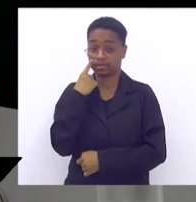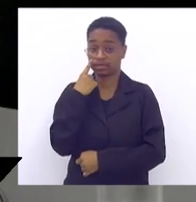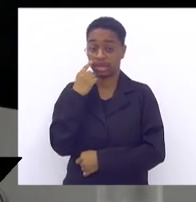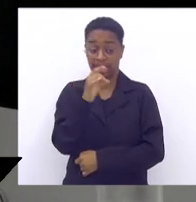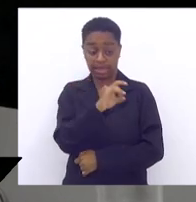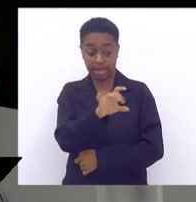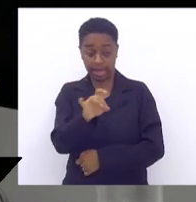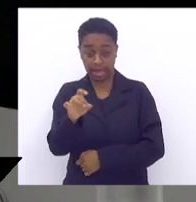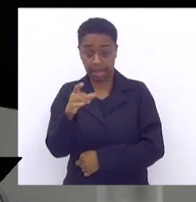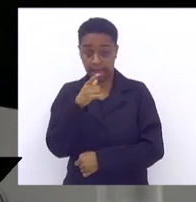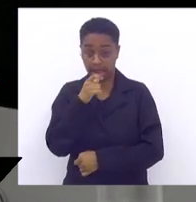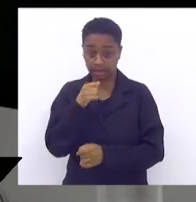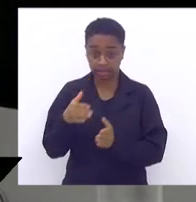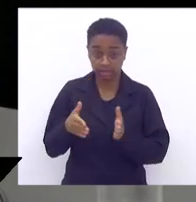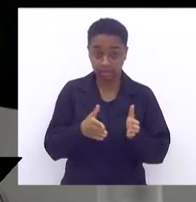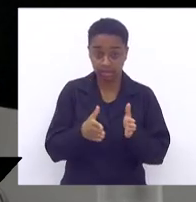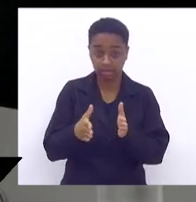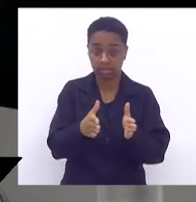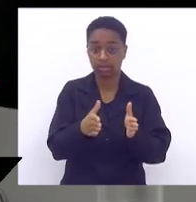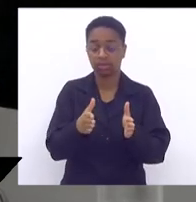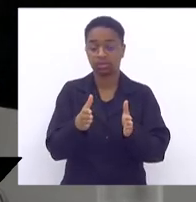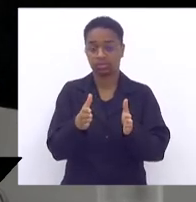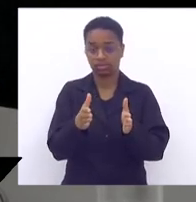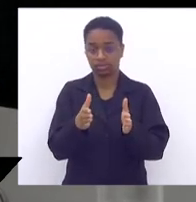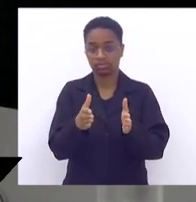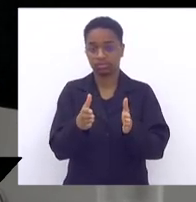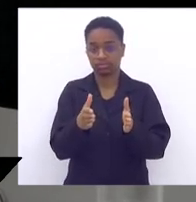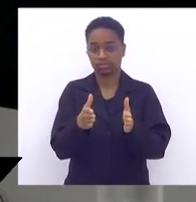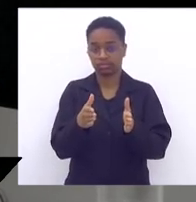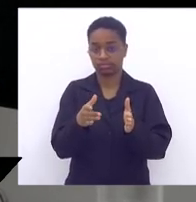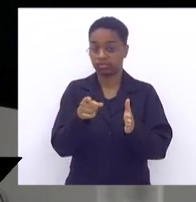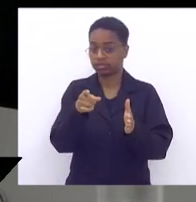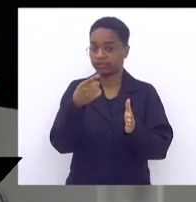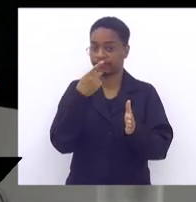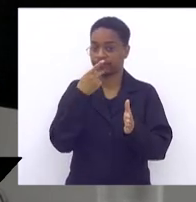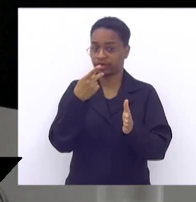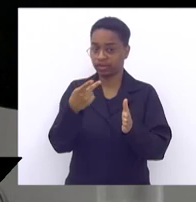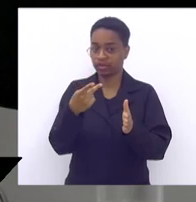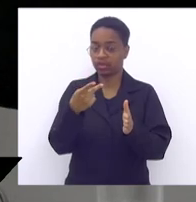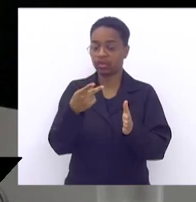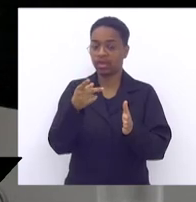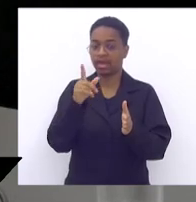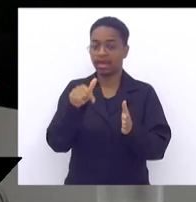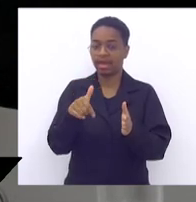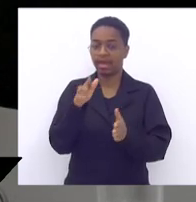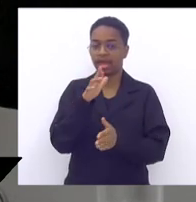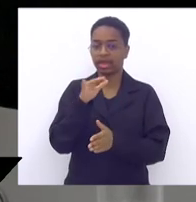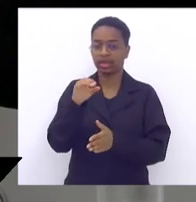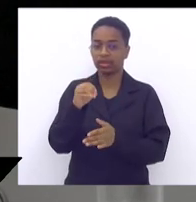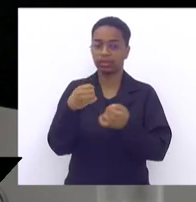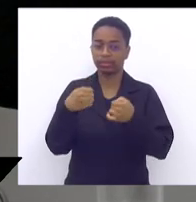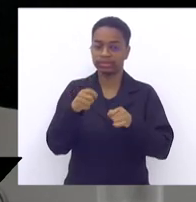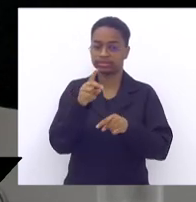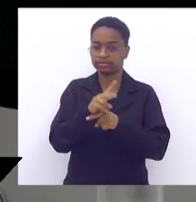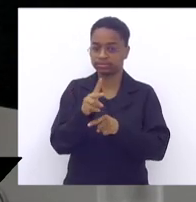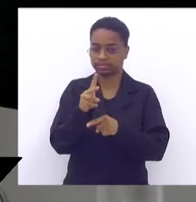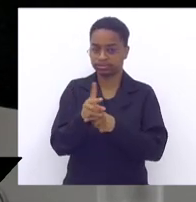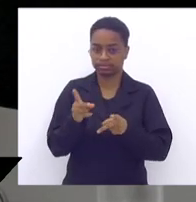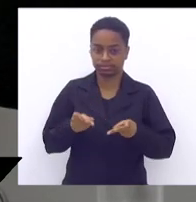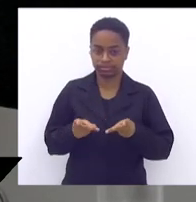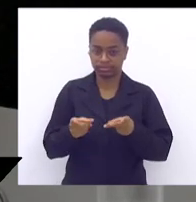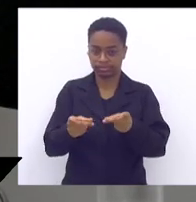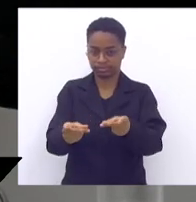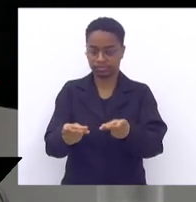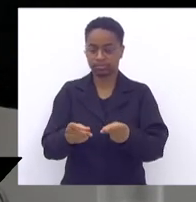rio desse aqui, que está sendo, em tese, declarado como rio de preservação